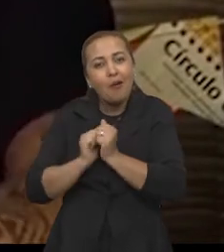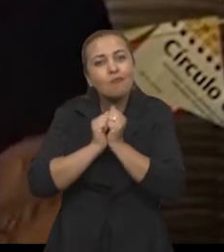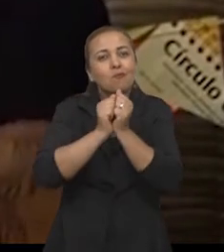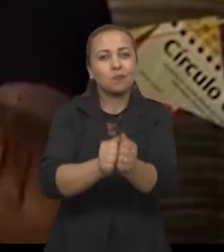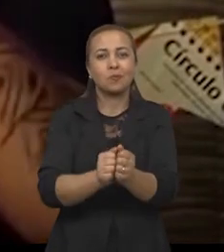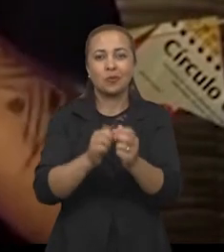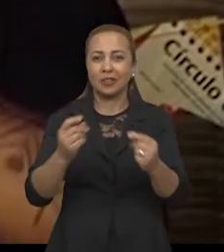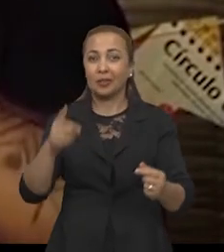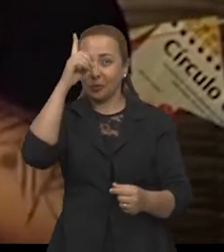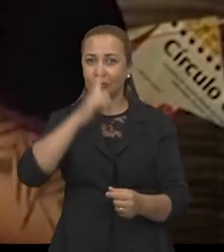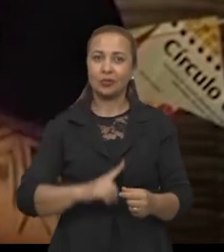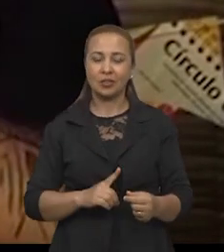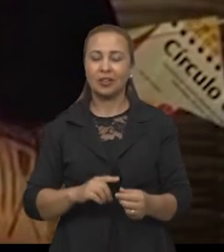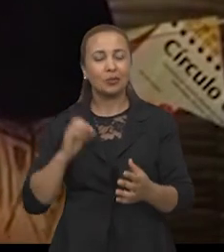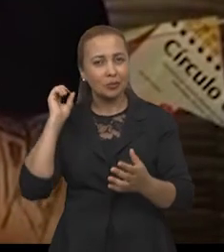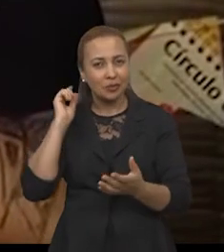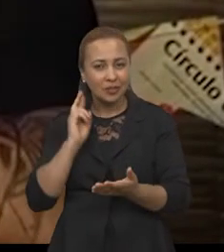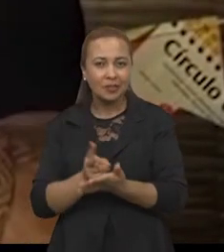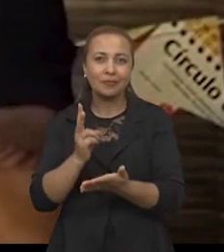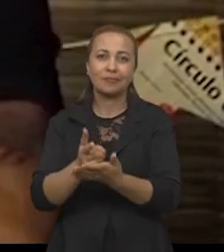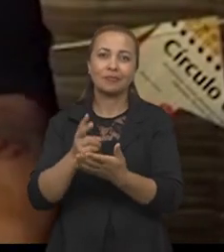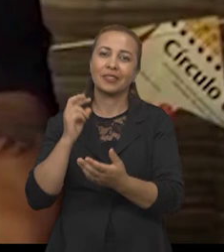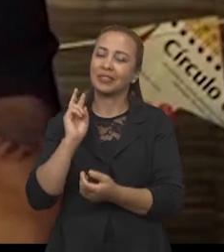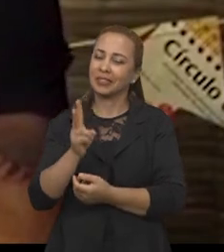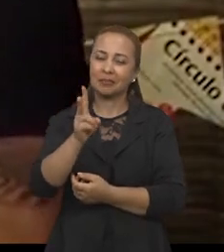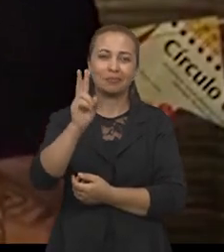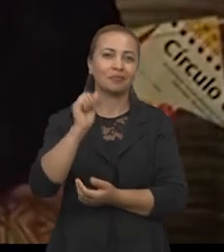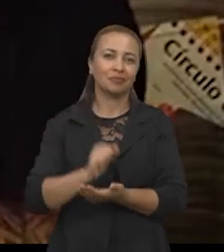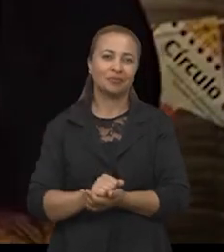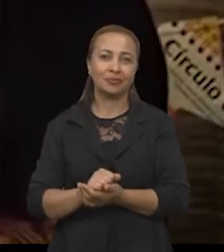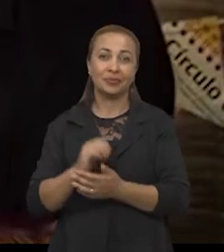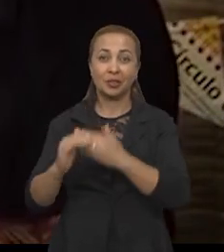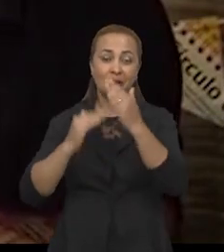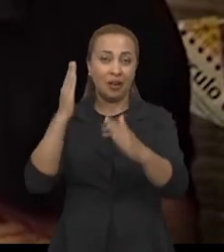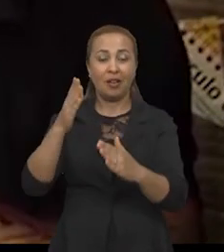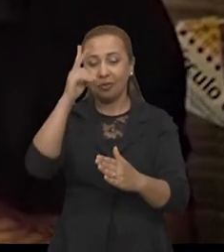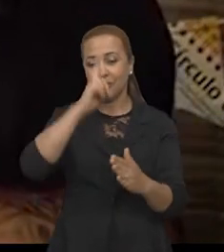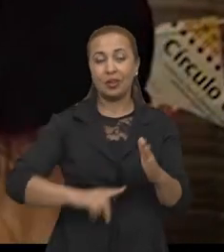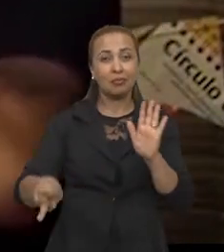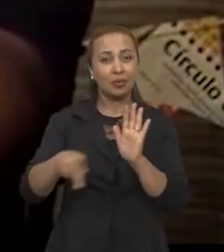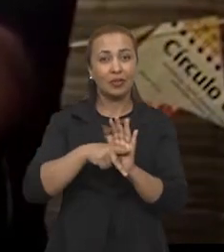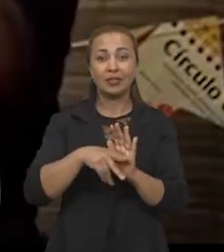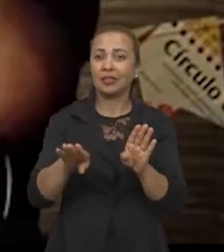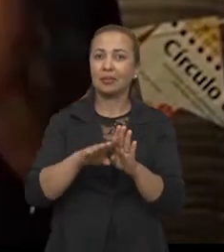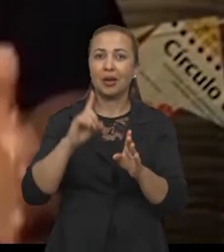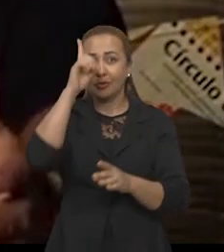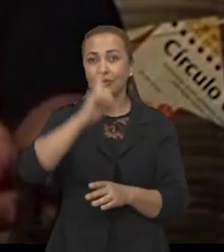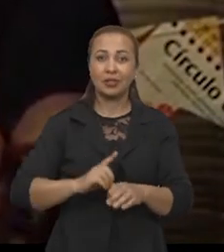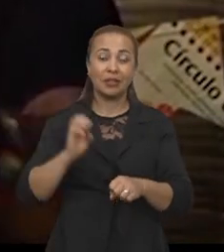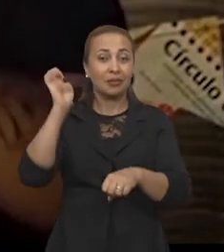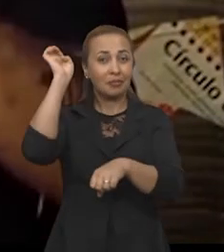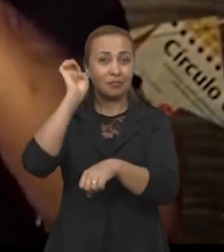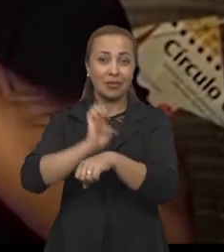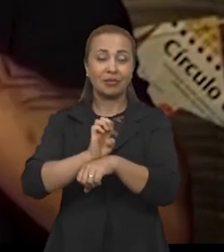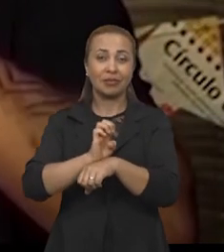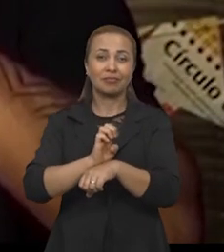direito congênito originário. Então, nós temos um direito que precede a direito à propriedade privada e o direito ao Estado.